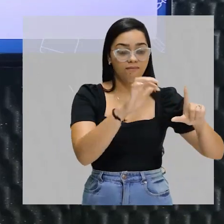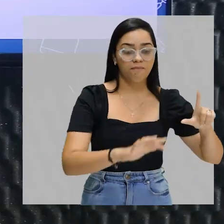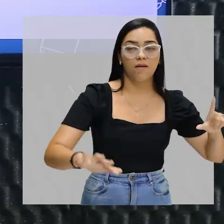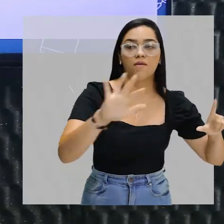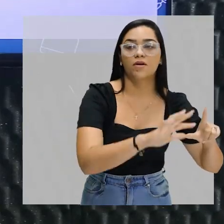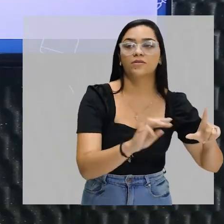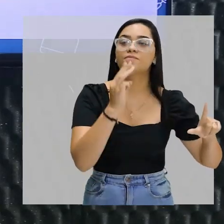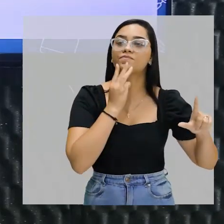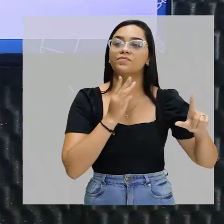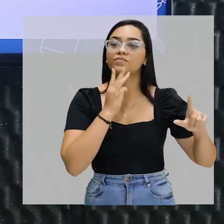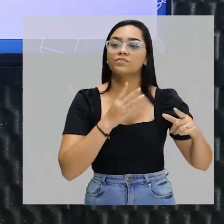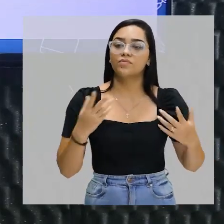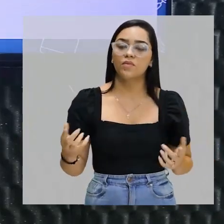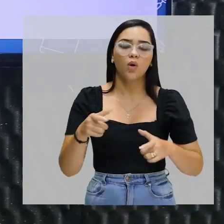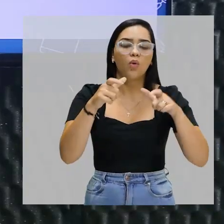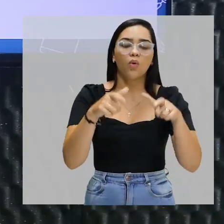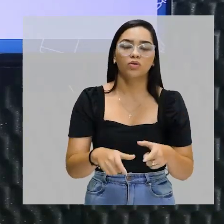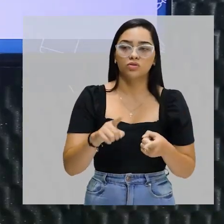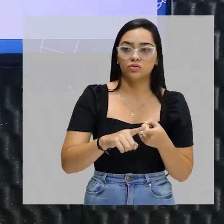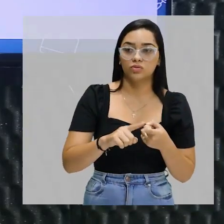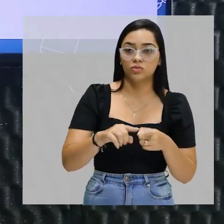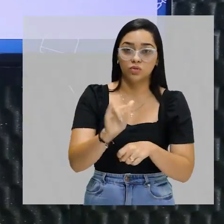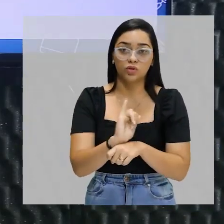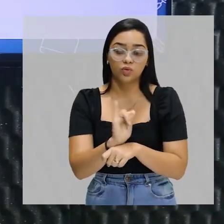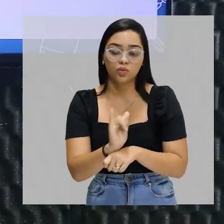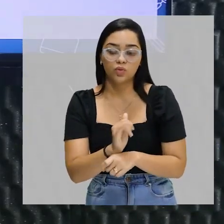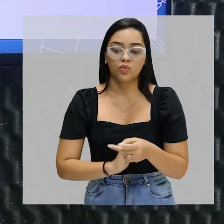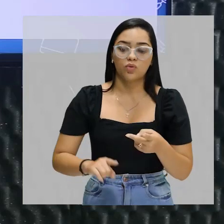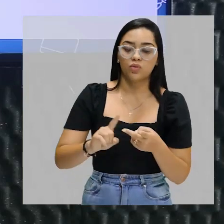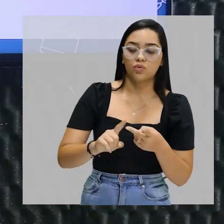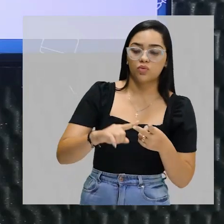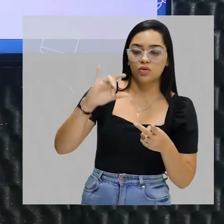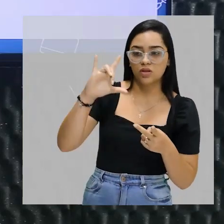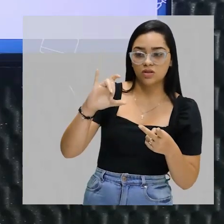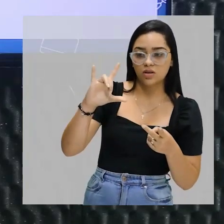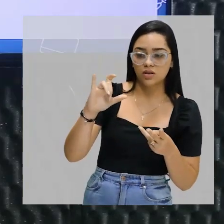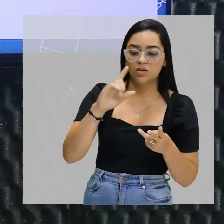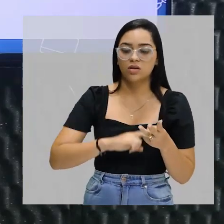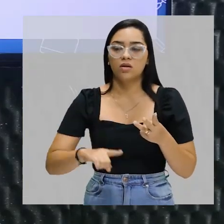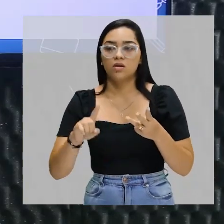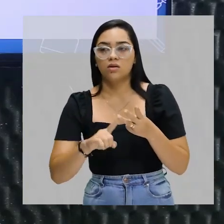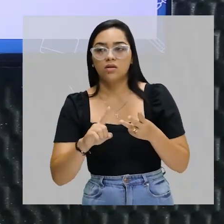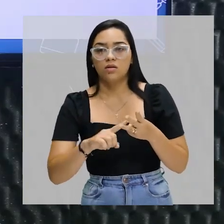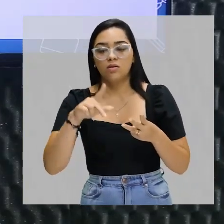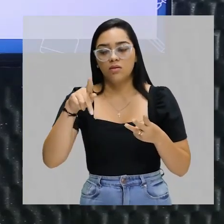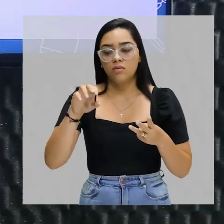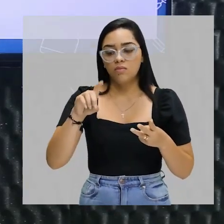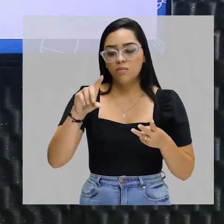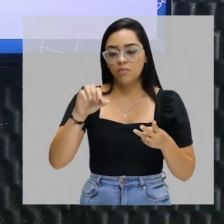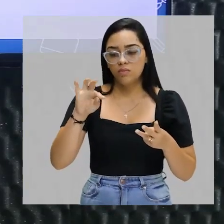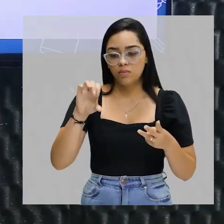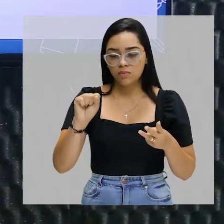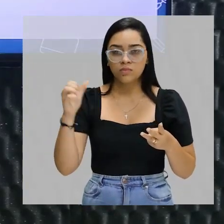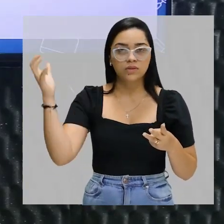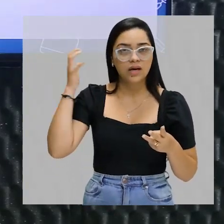plataforma Gonçalves Dias estamos onde Marcos estamos lá no YouTube estamos no Instagram Estamos também nos podcasts da